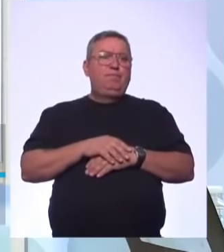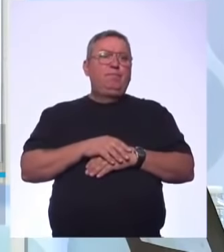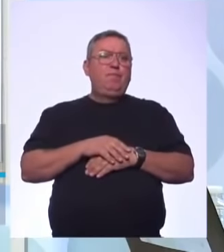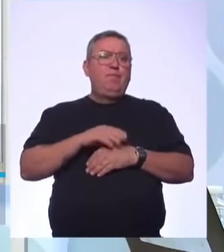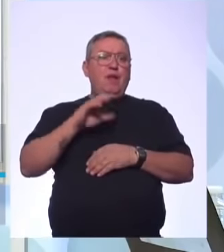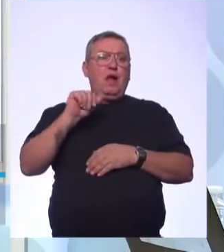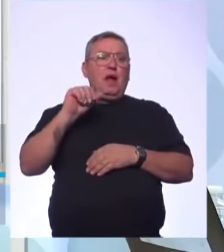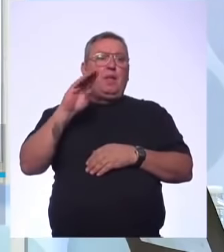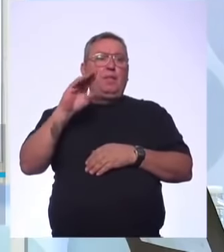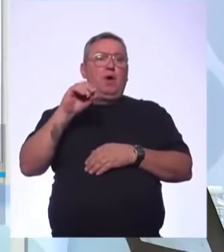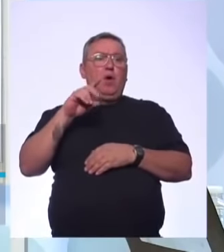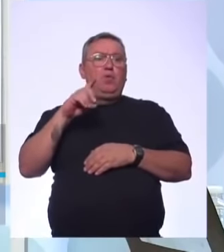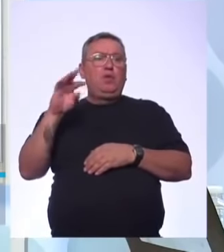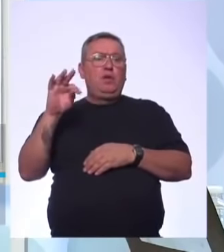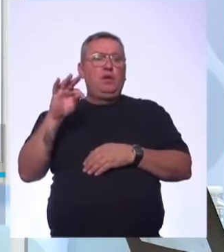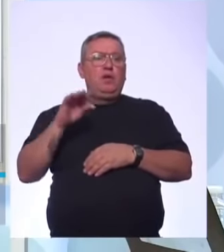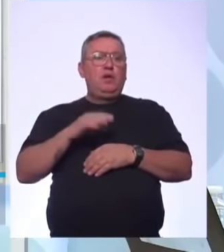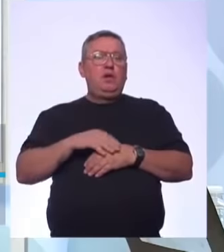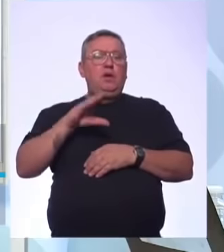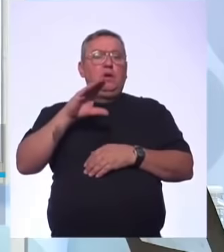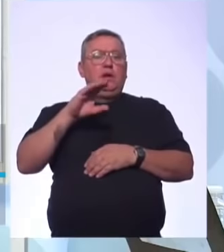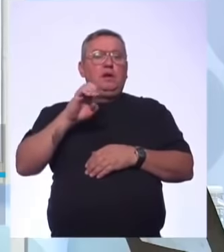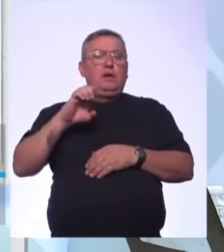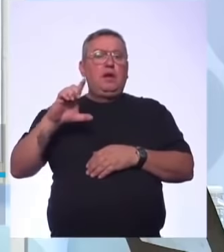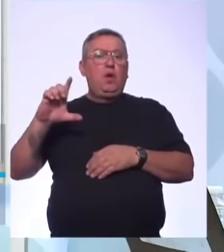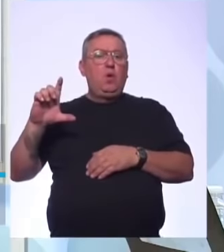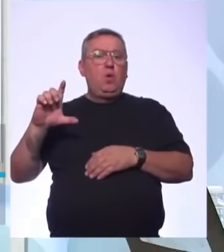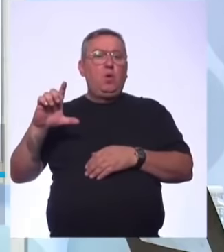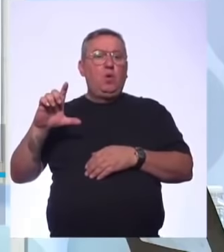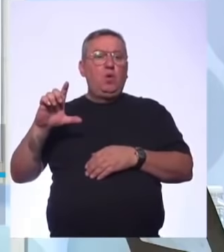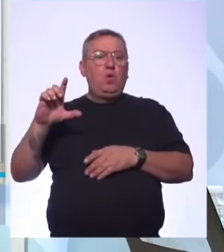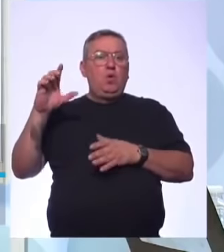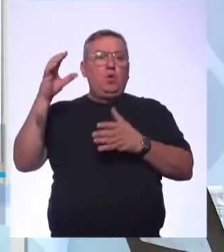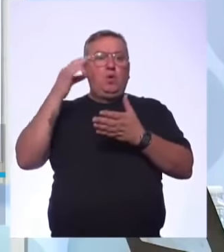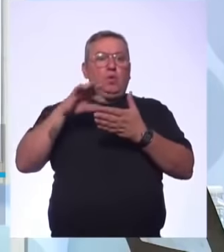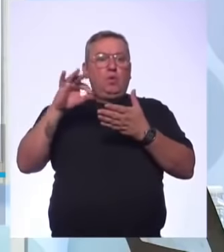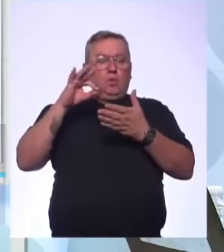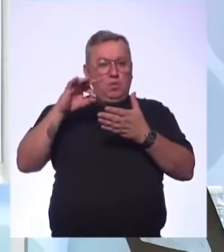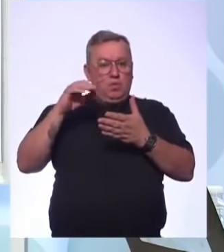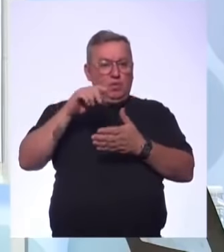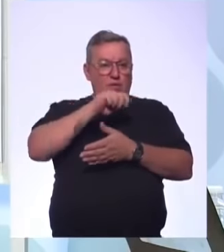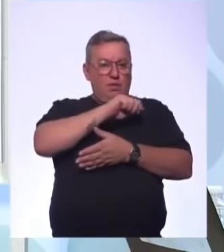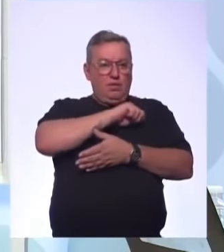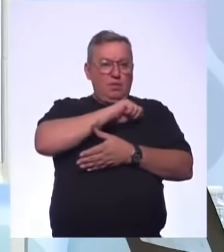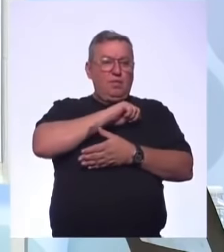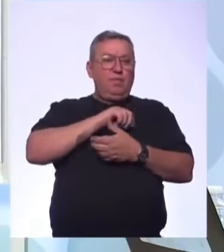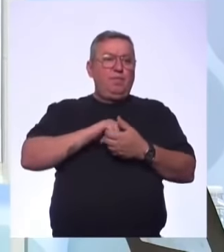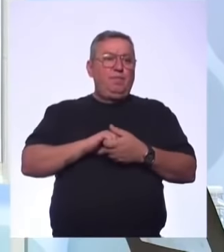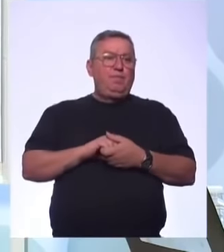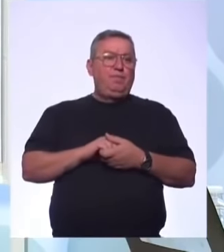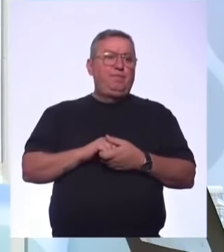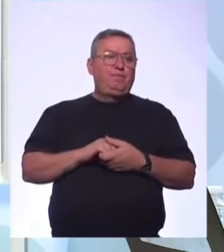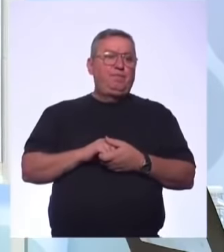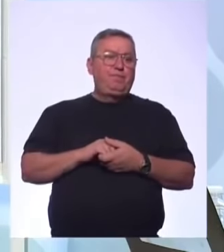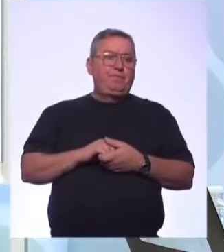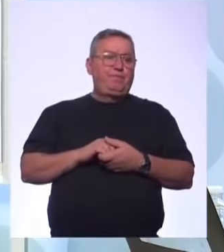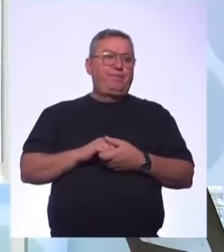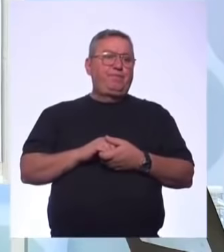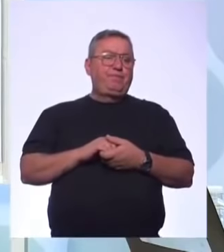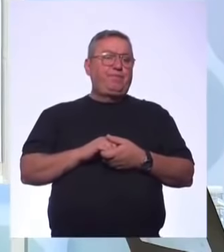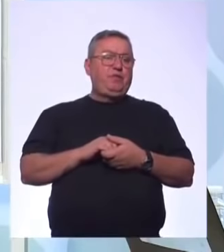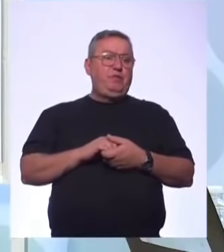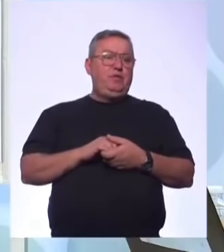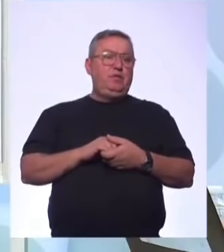about e cell, tá? Corrigindo uma aluna ali no chat, eu vou colocar de preto para poder